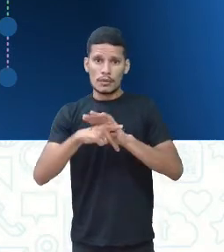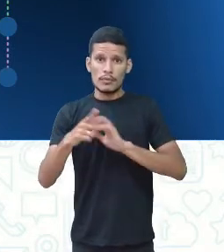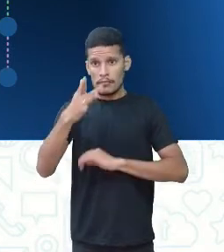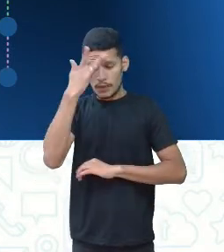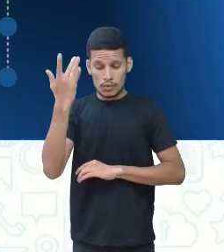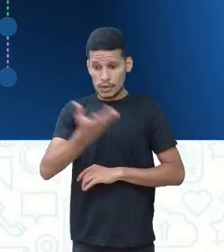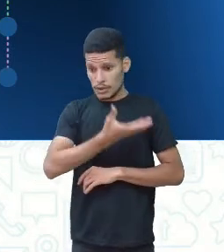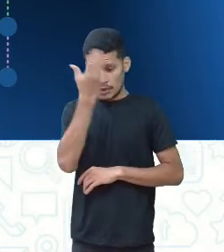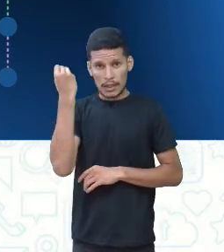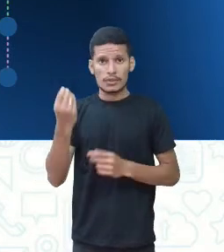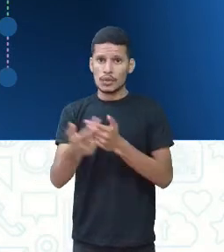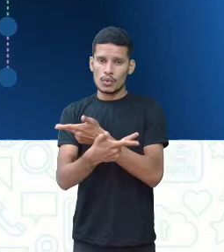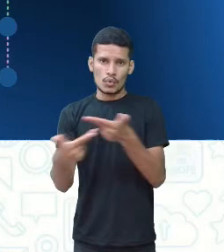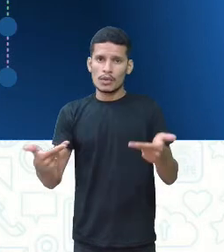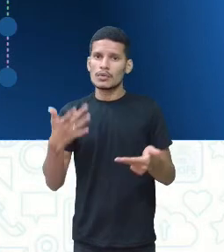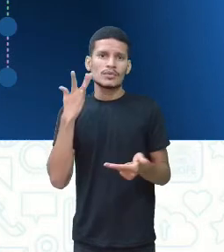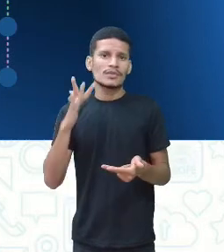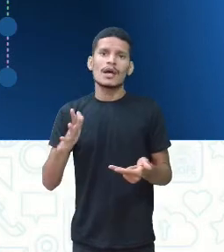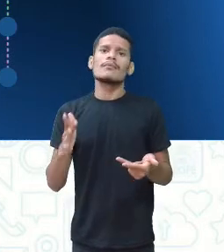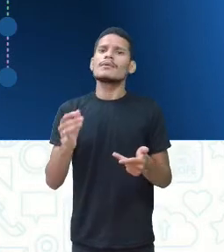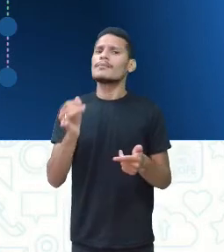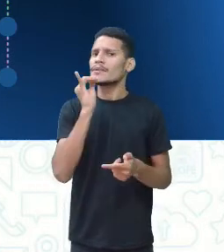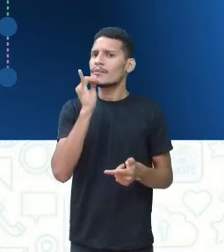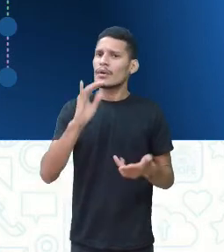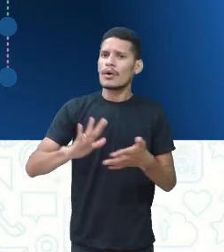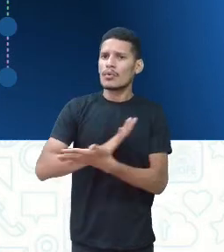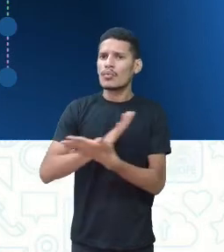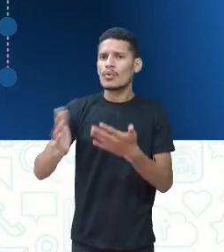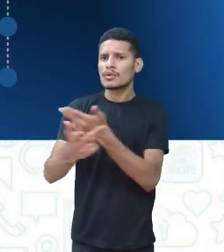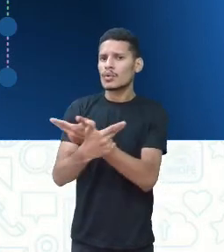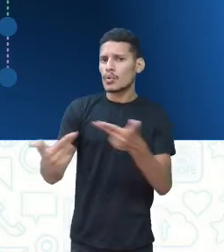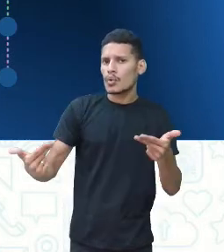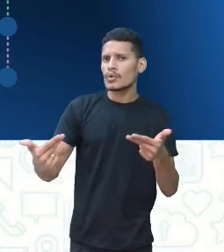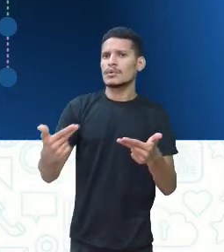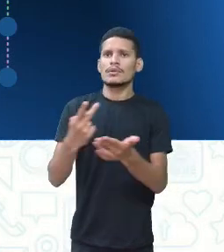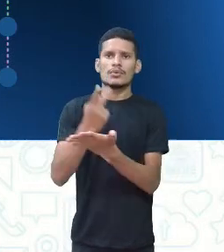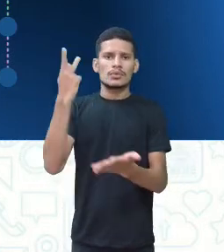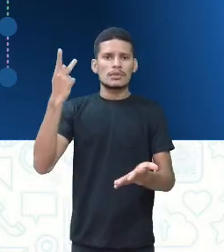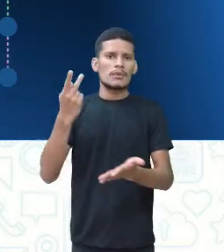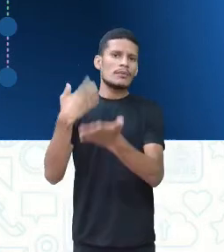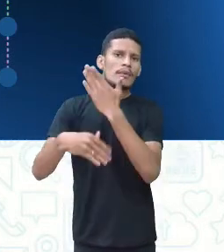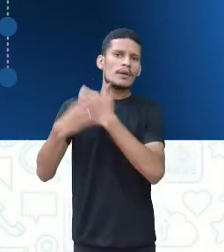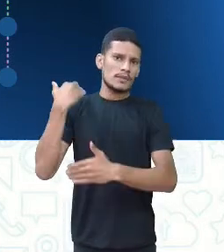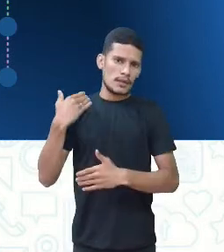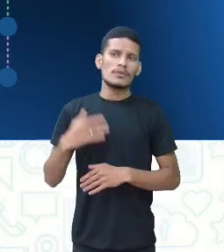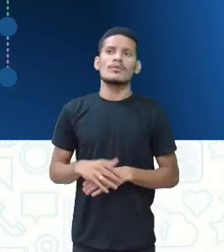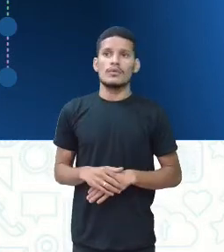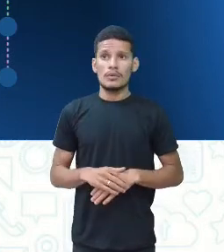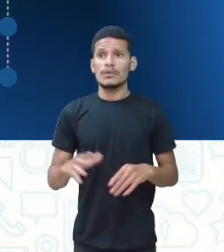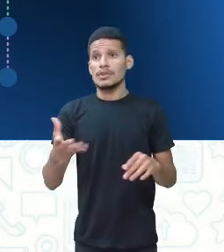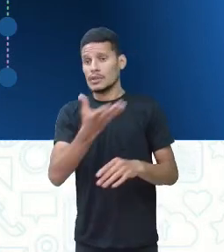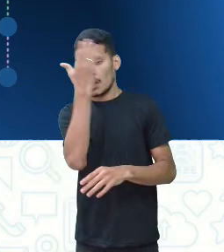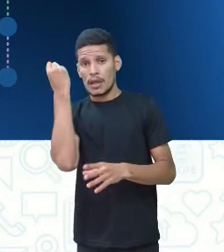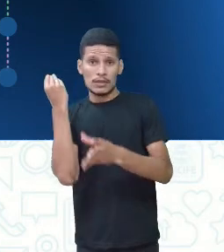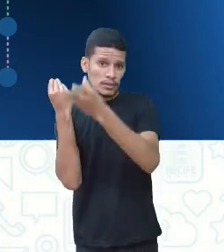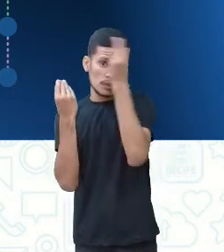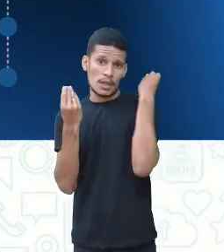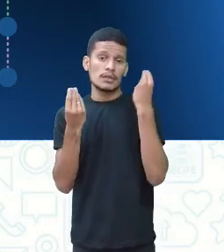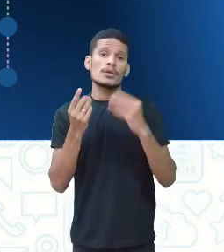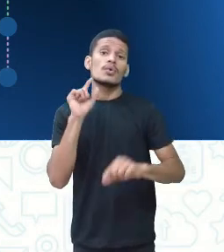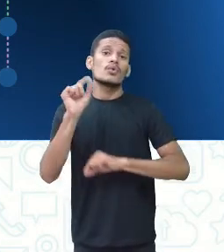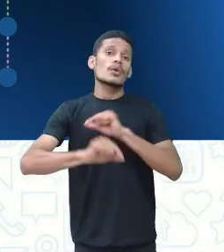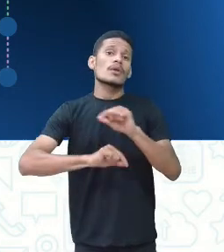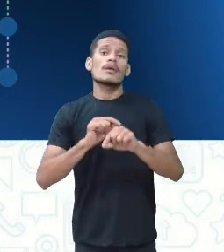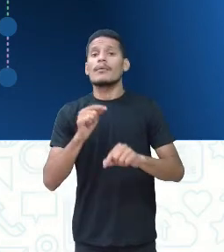esquecem, não sabem mais, né? Algumas situações do passado. Elas esquecem